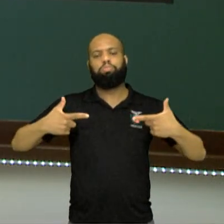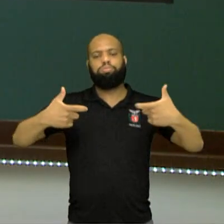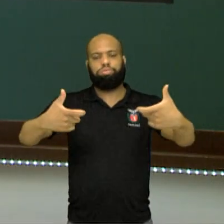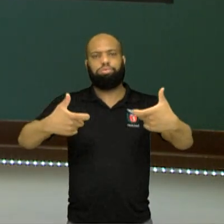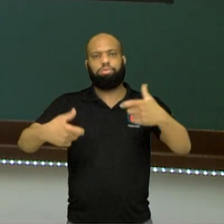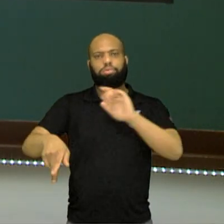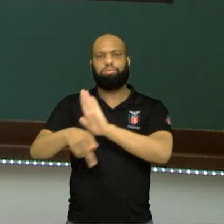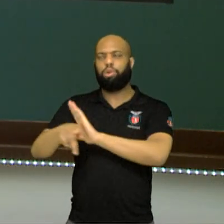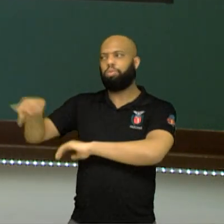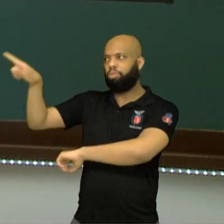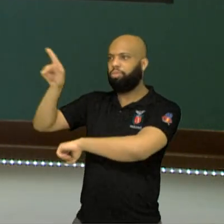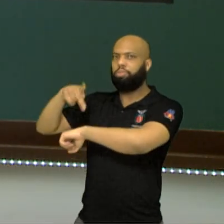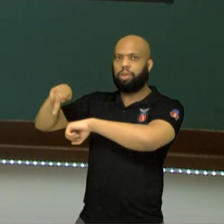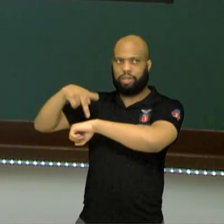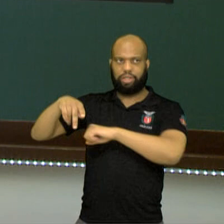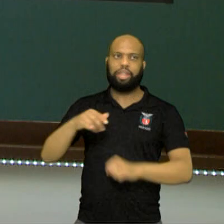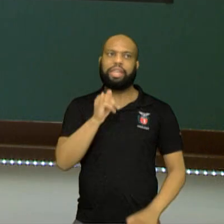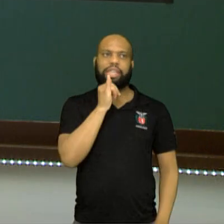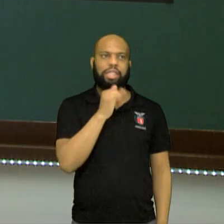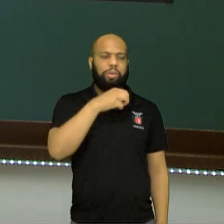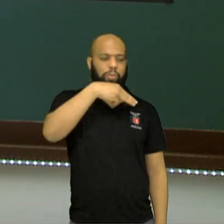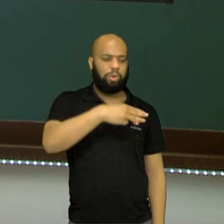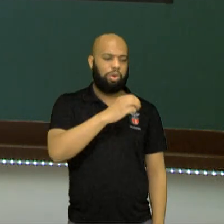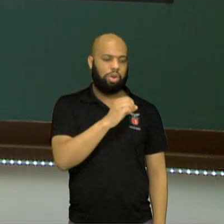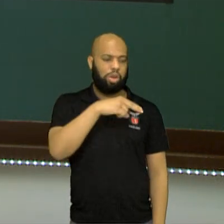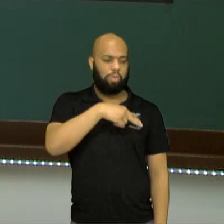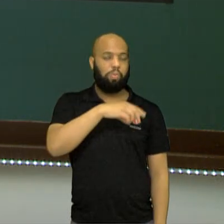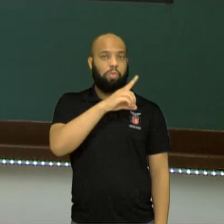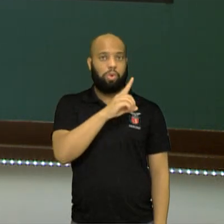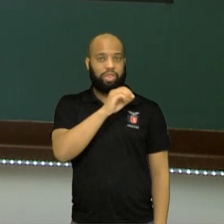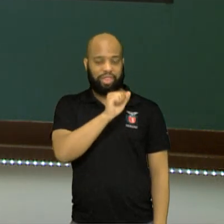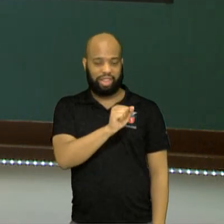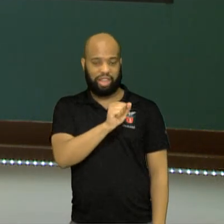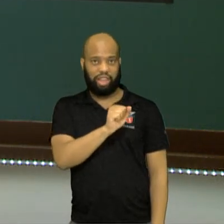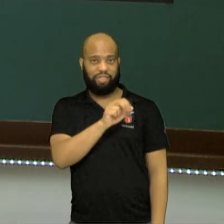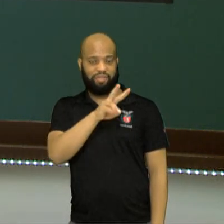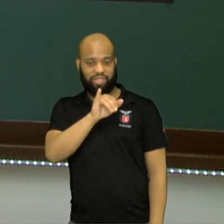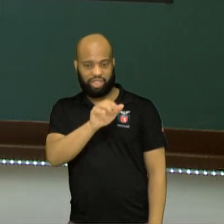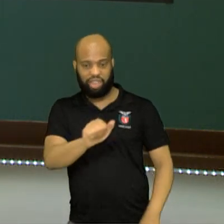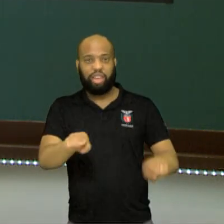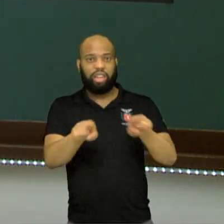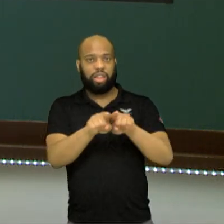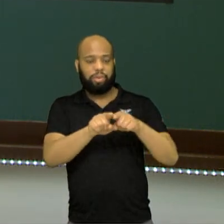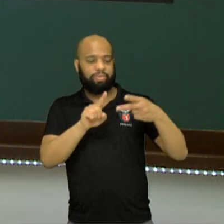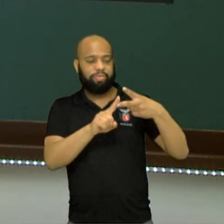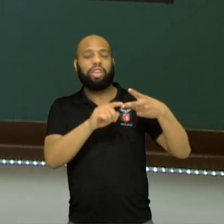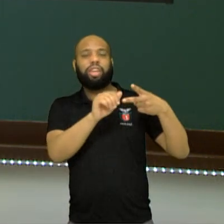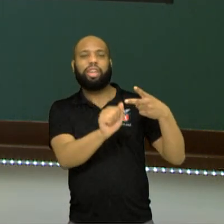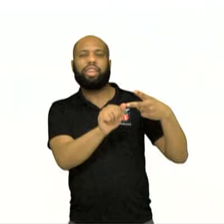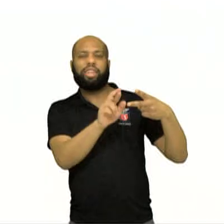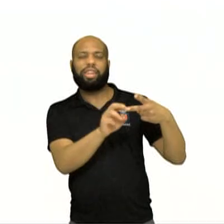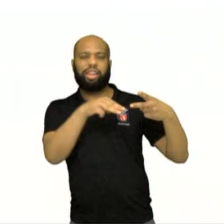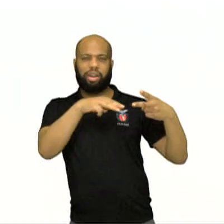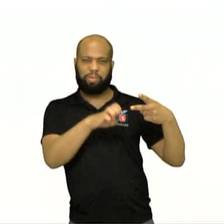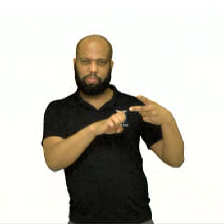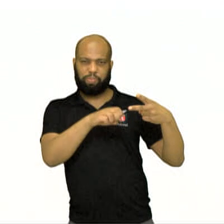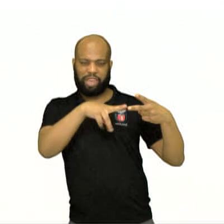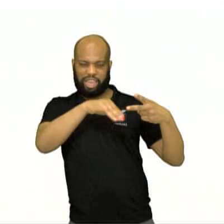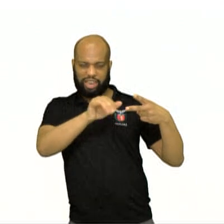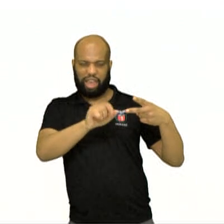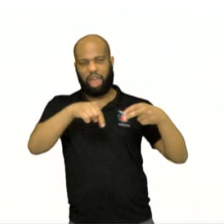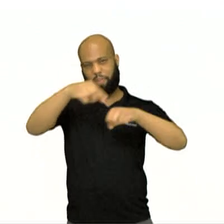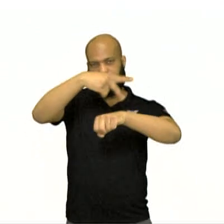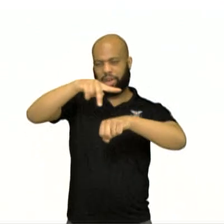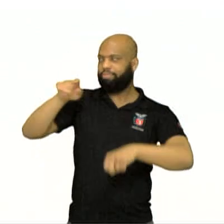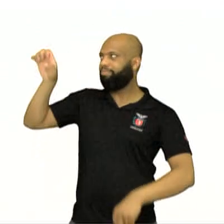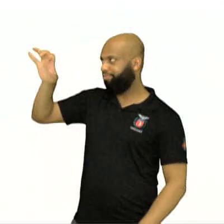locais, como é o caso da Moldávia e da Armênia. Sobre a demografia na Europa, questões demográficas da Europa atuais